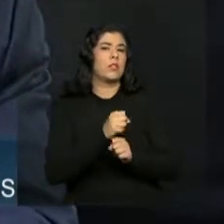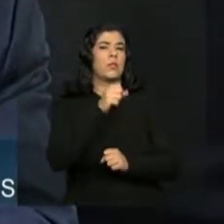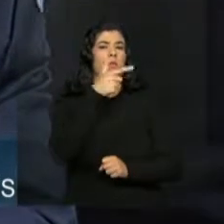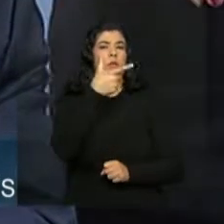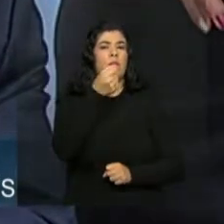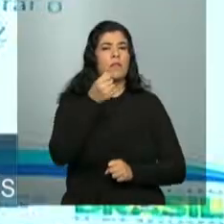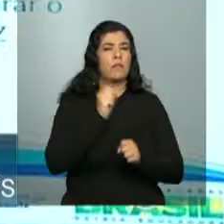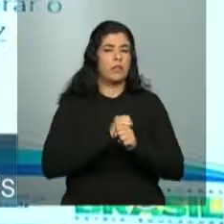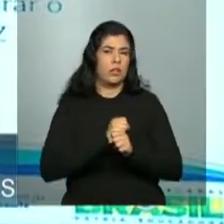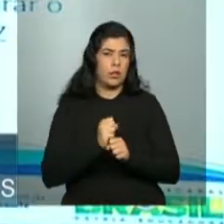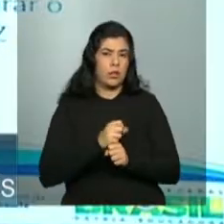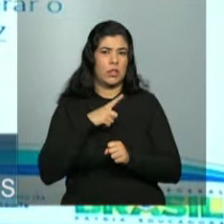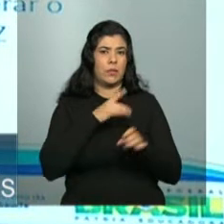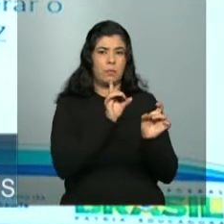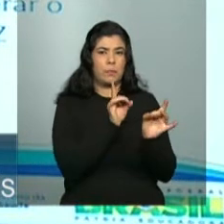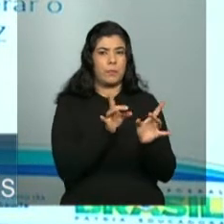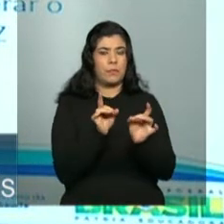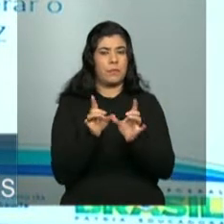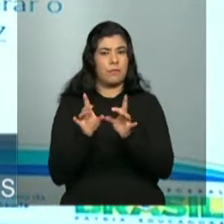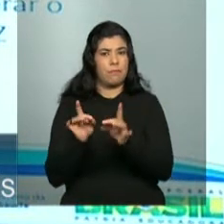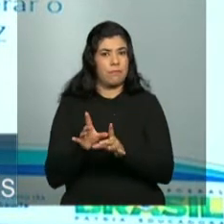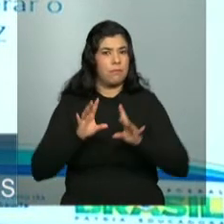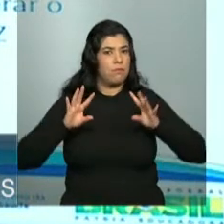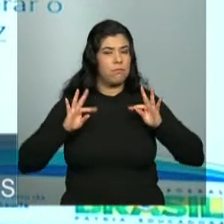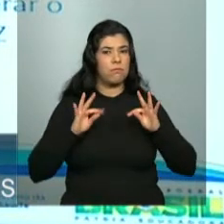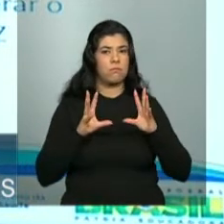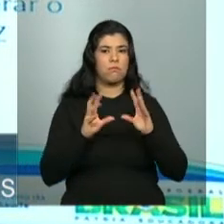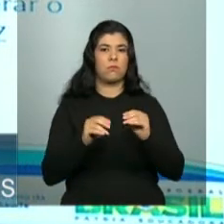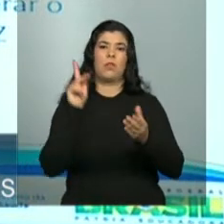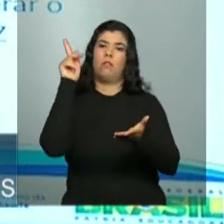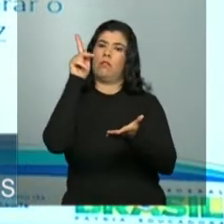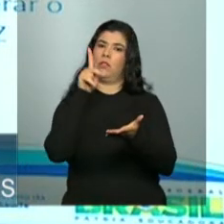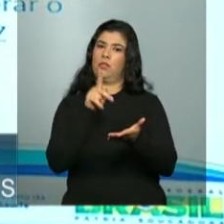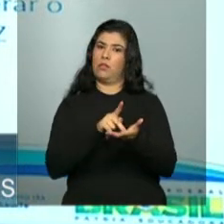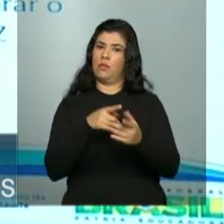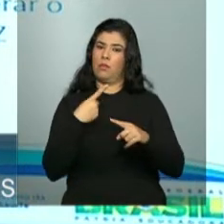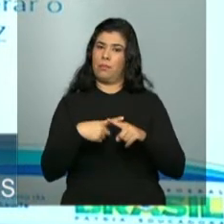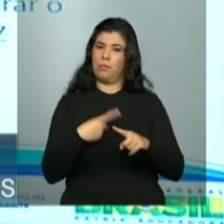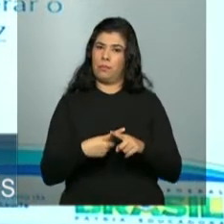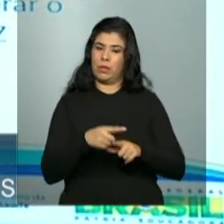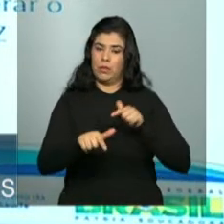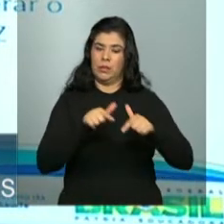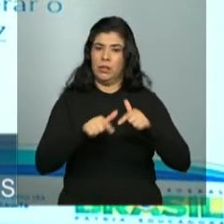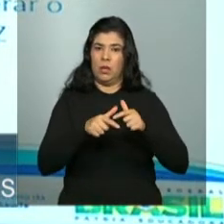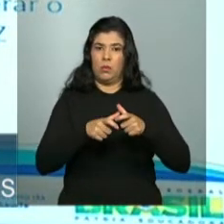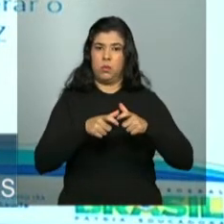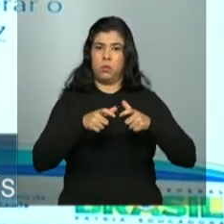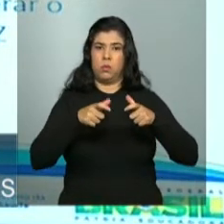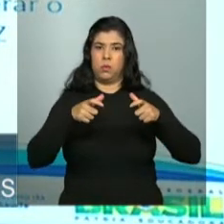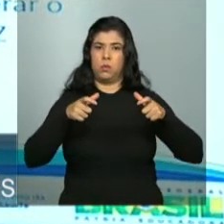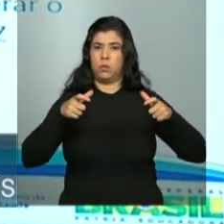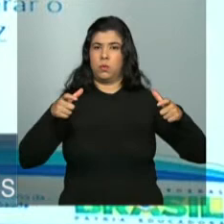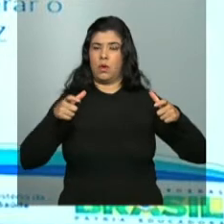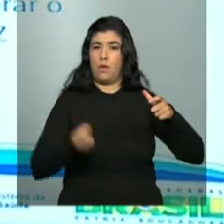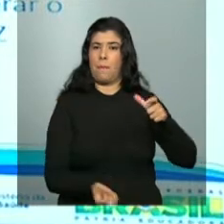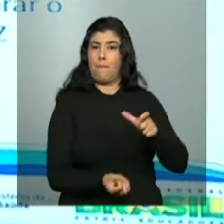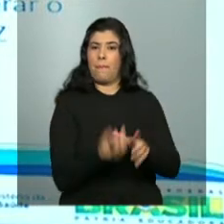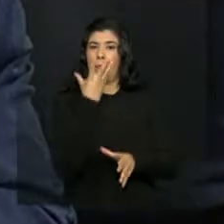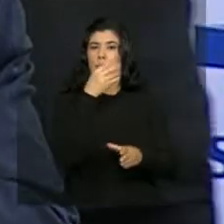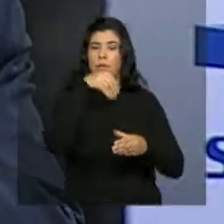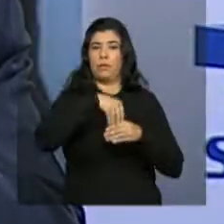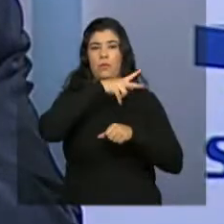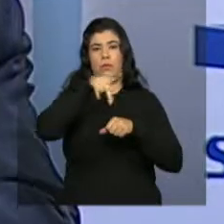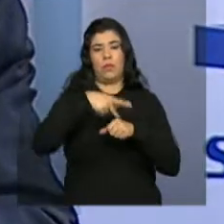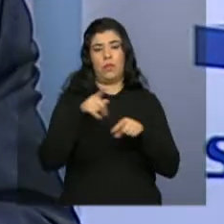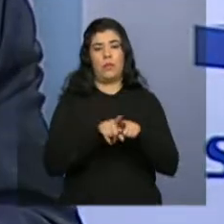20 anos é um mercado extremamente é ativo né que cresce continuamente E aí a planta produção Nacional